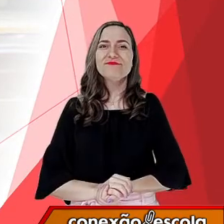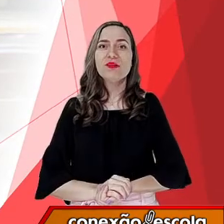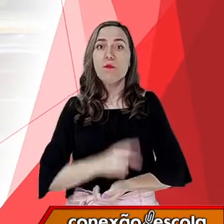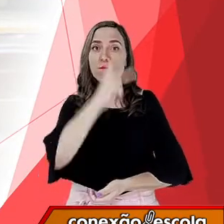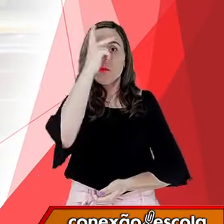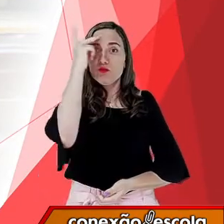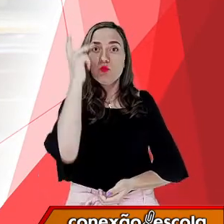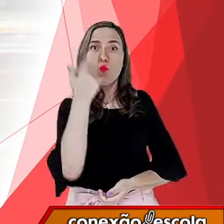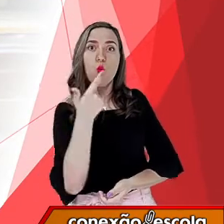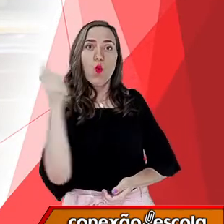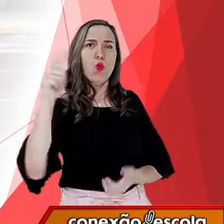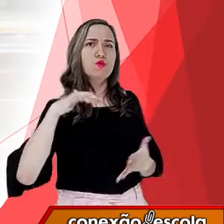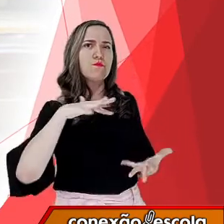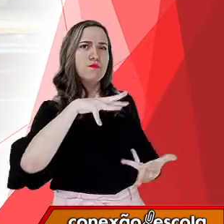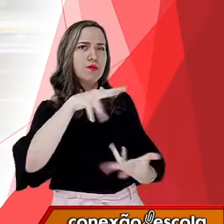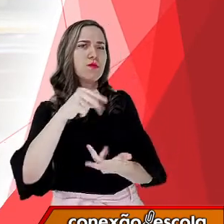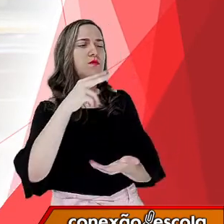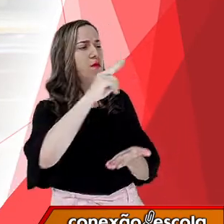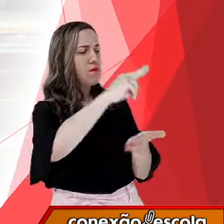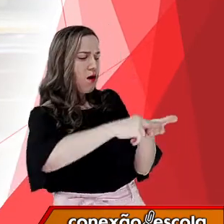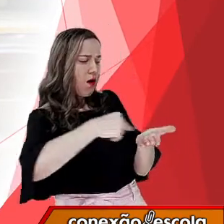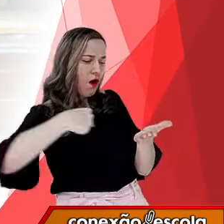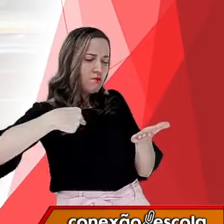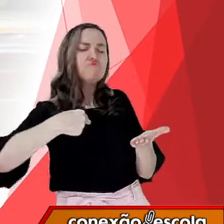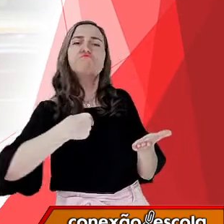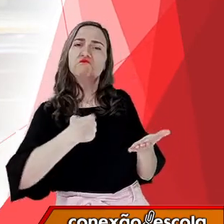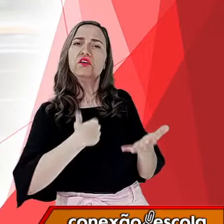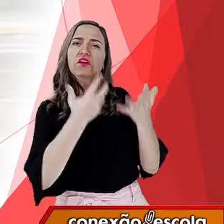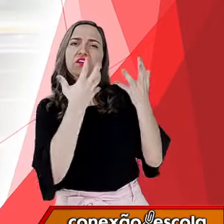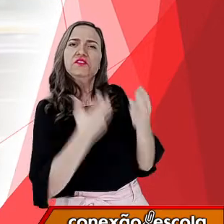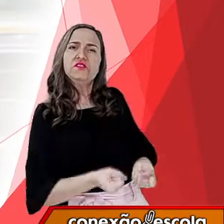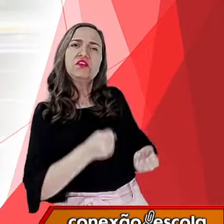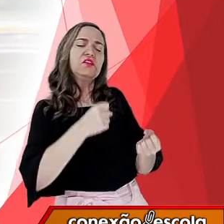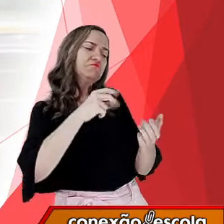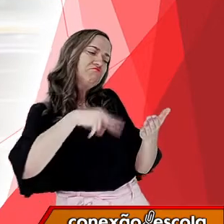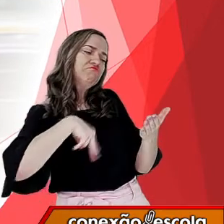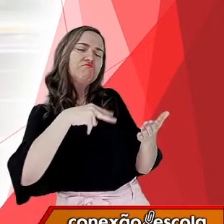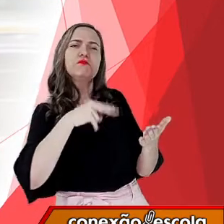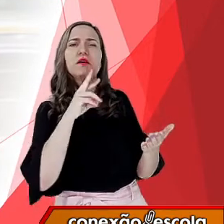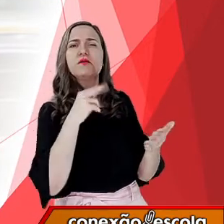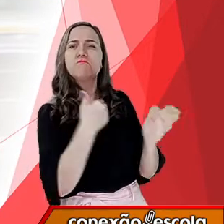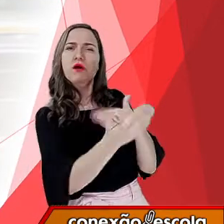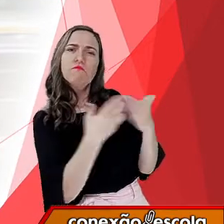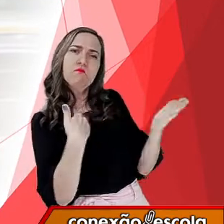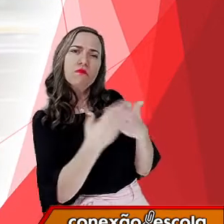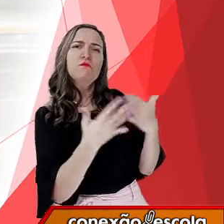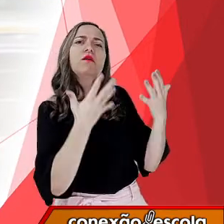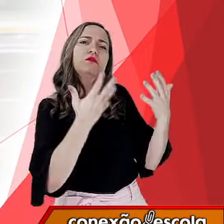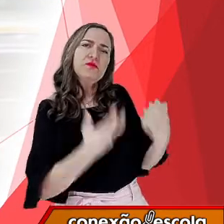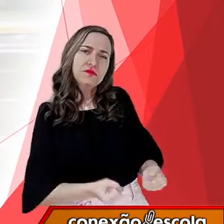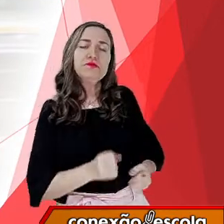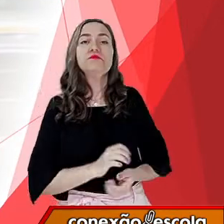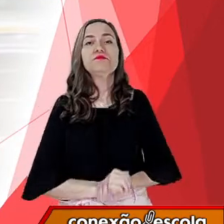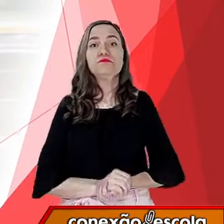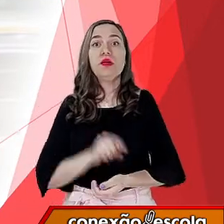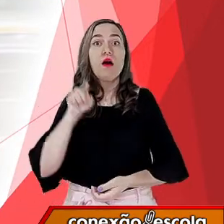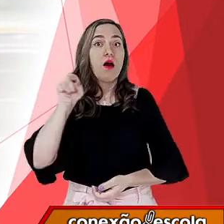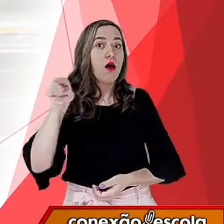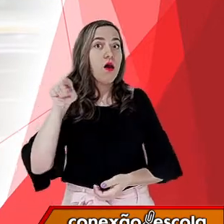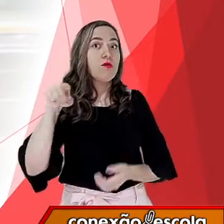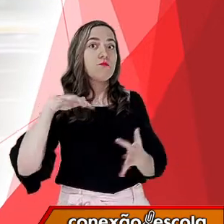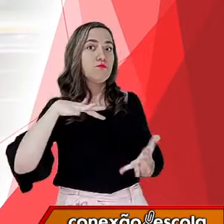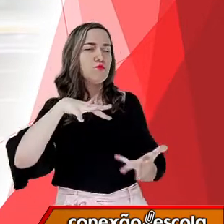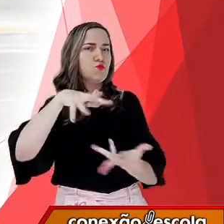outra galáxia aceita corresponder-se com o menino do planeta azul. O mundo desse